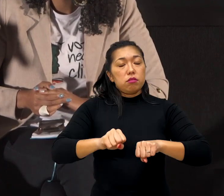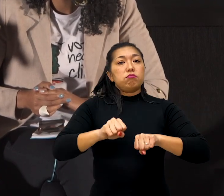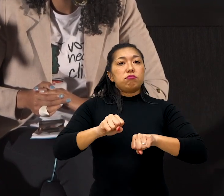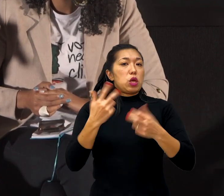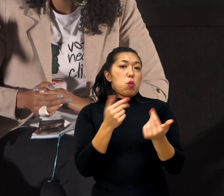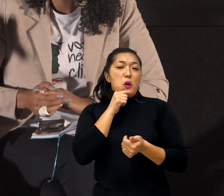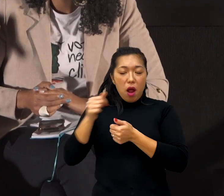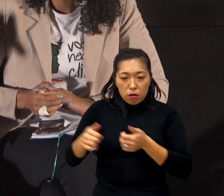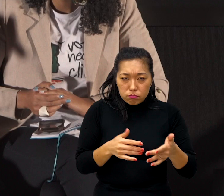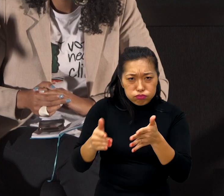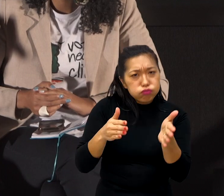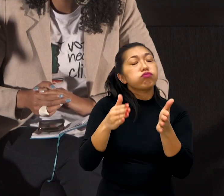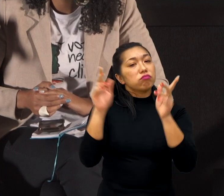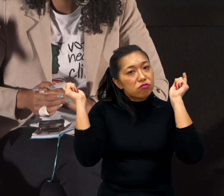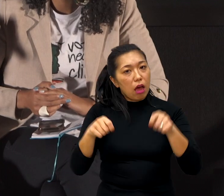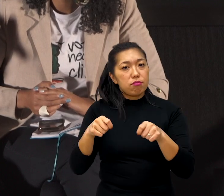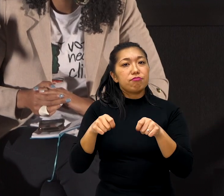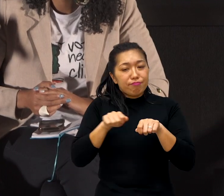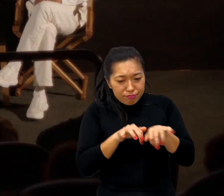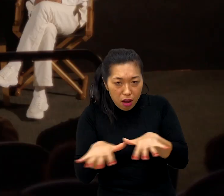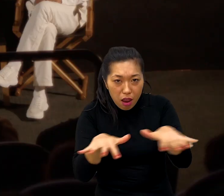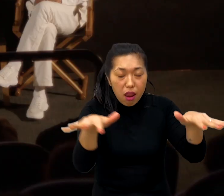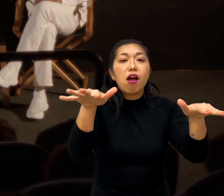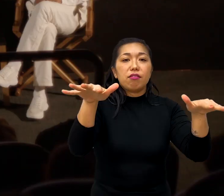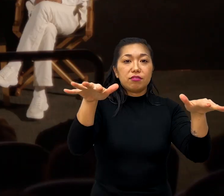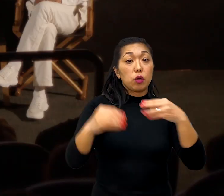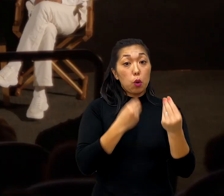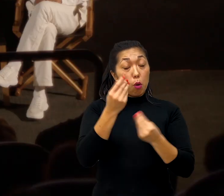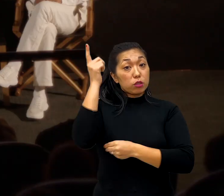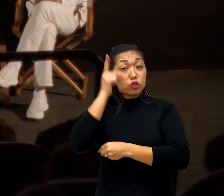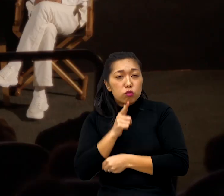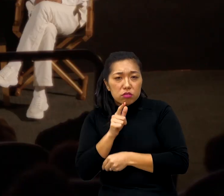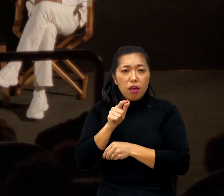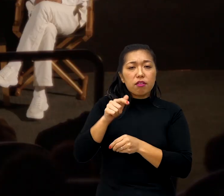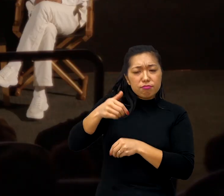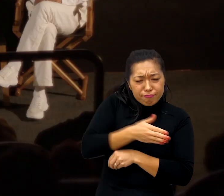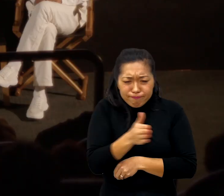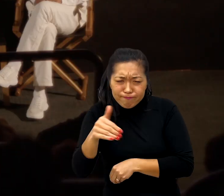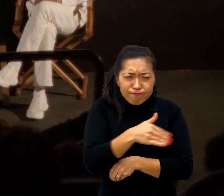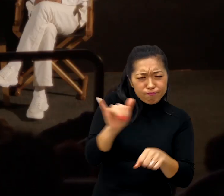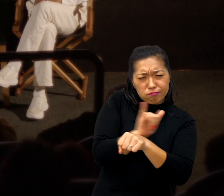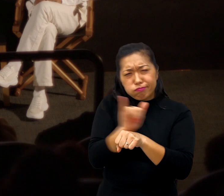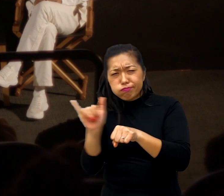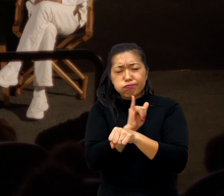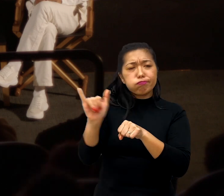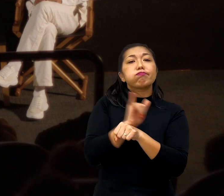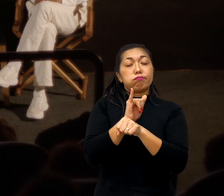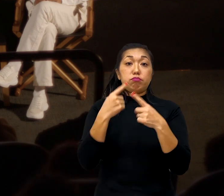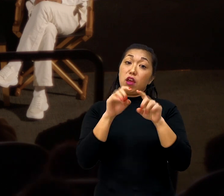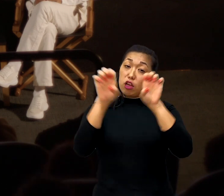as águas, que sempre acham um caminho. Como que a gente vai entrar nas fissuras dessa estrutura que está aí,